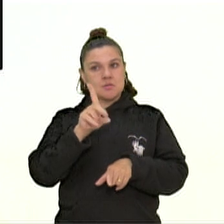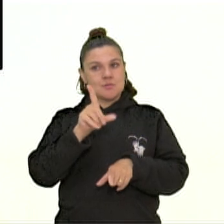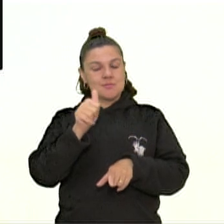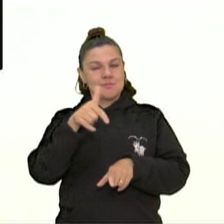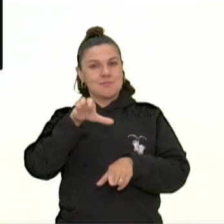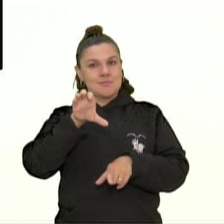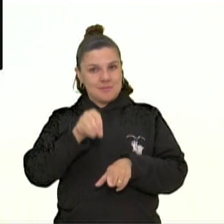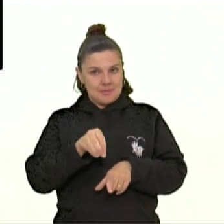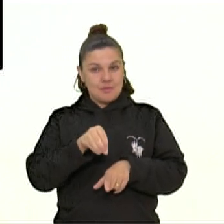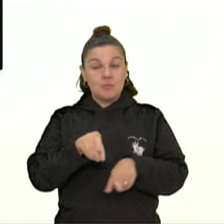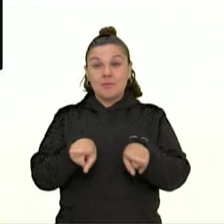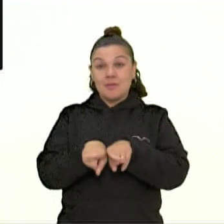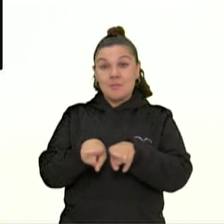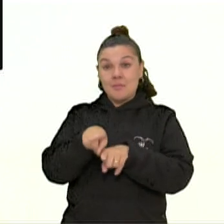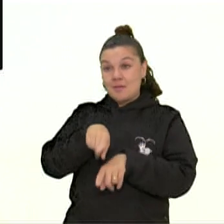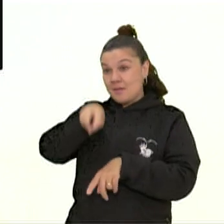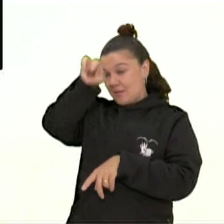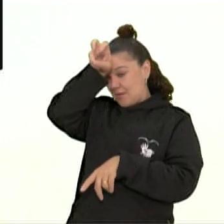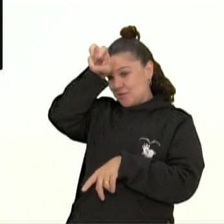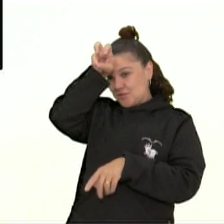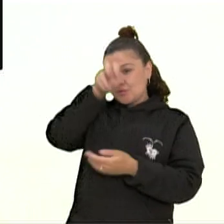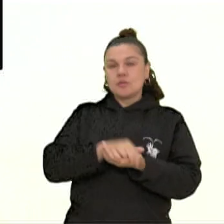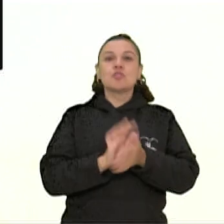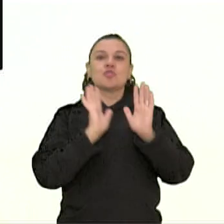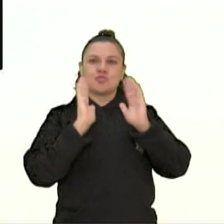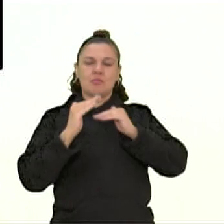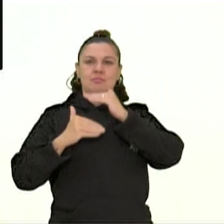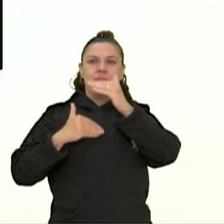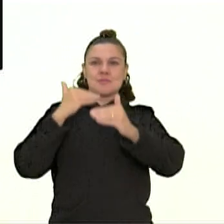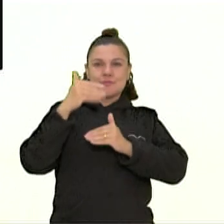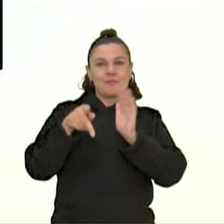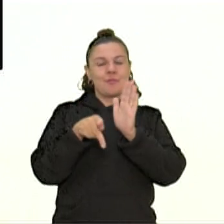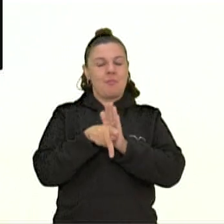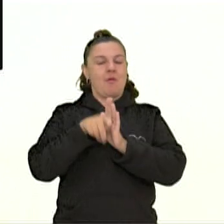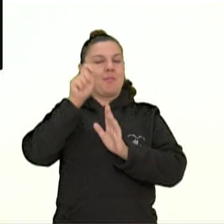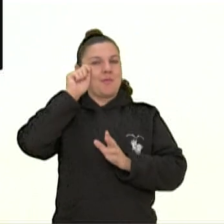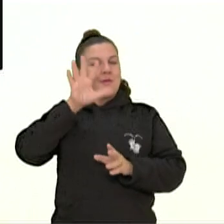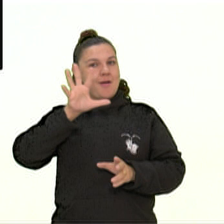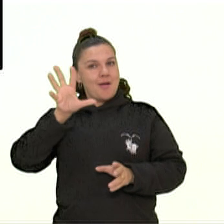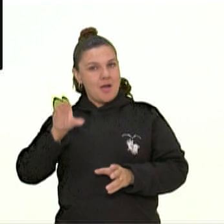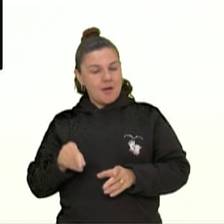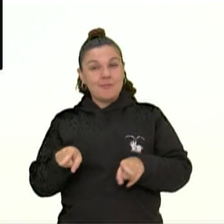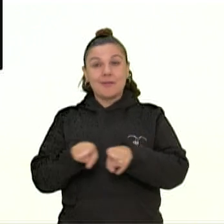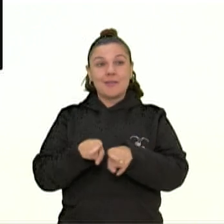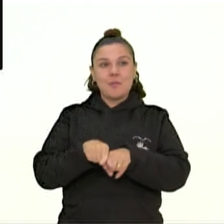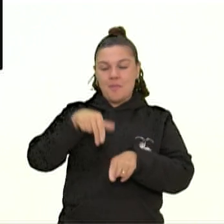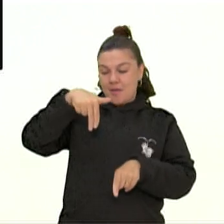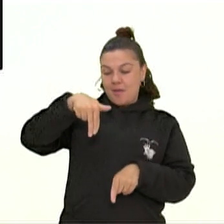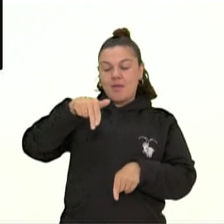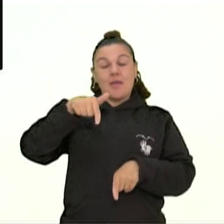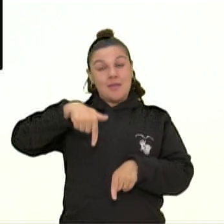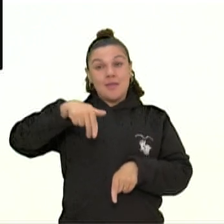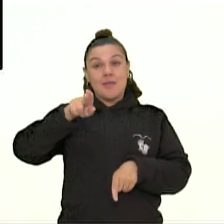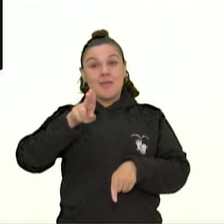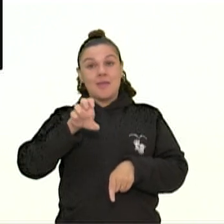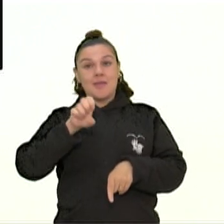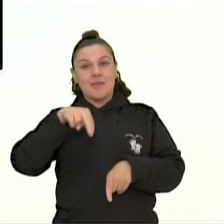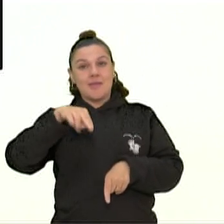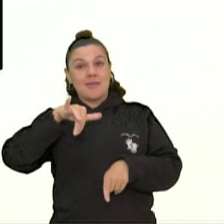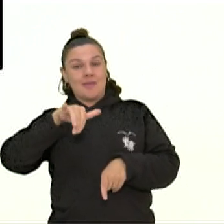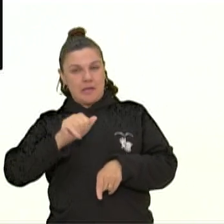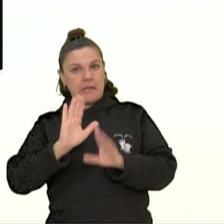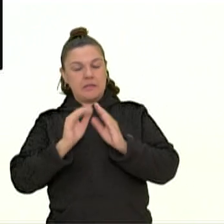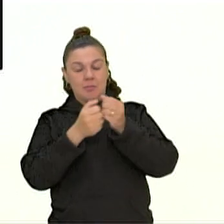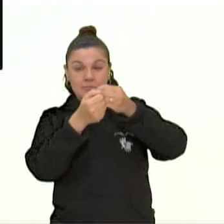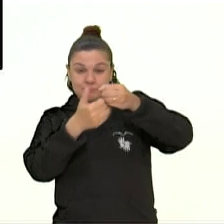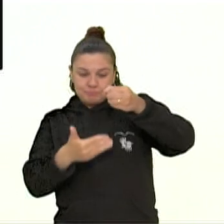Quênia, Chad, Egito, né, que já é um país mais desenvolvido, norte da África. Nós vimos que o Quênia, né, apareceu numa lista de países que